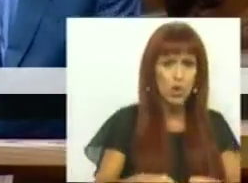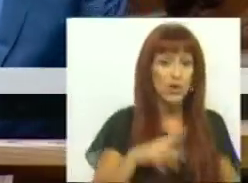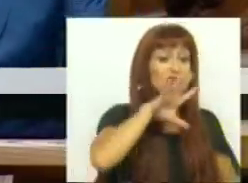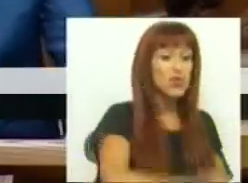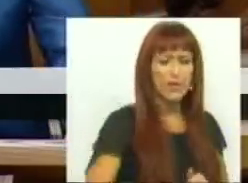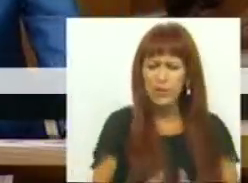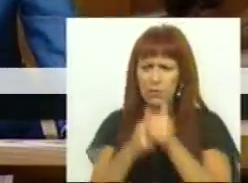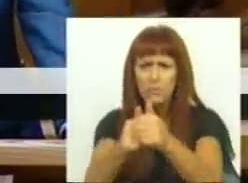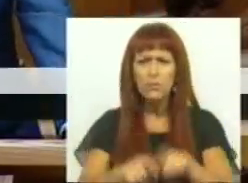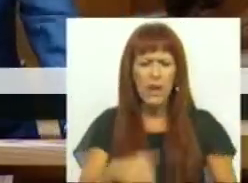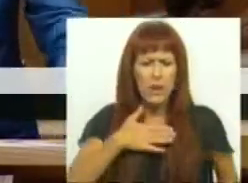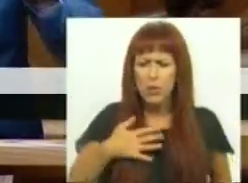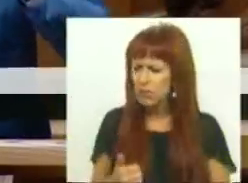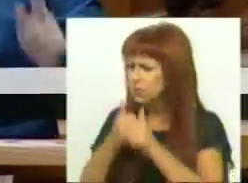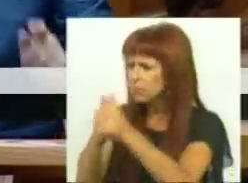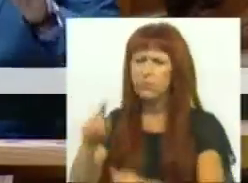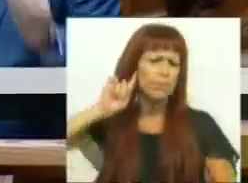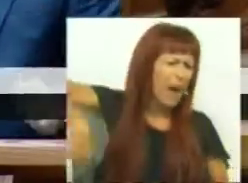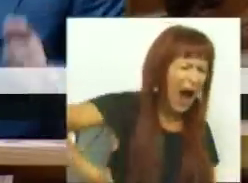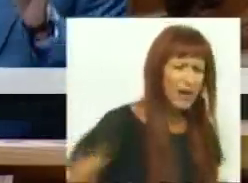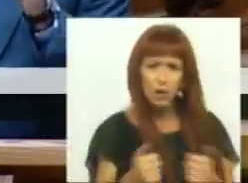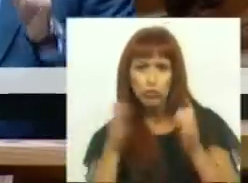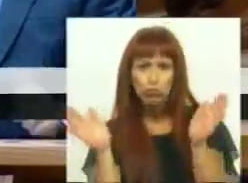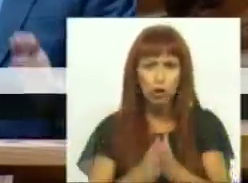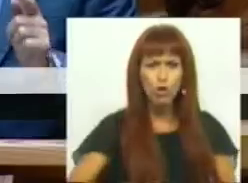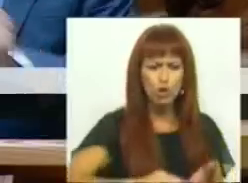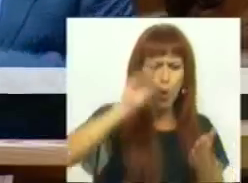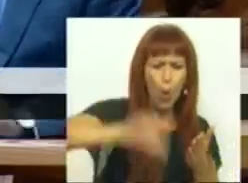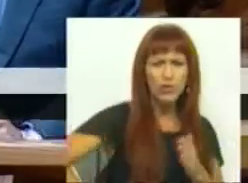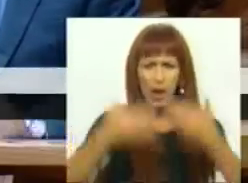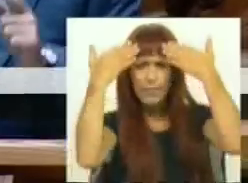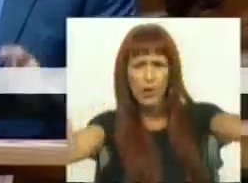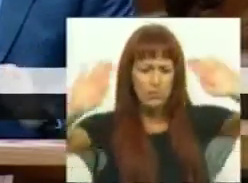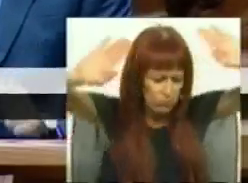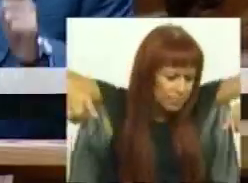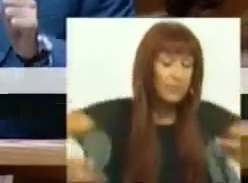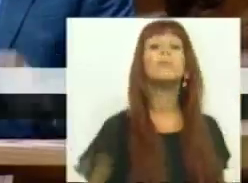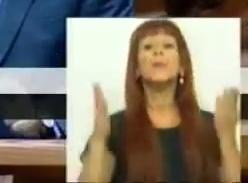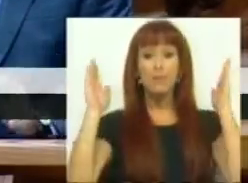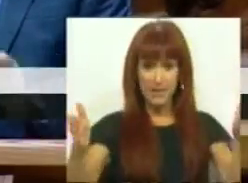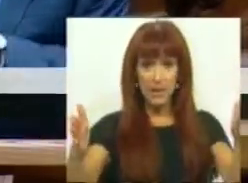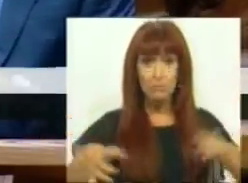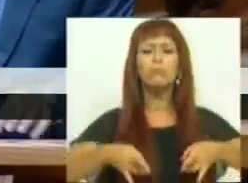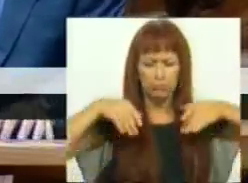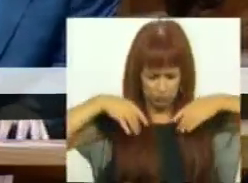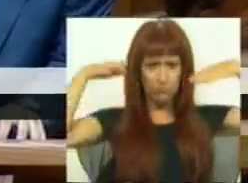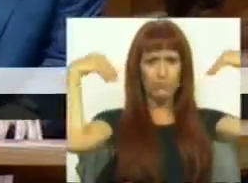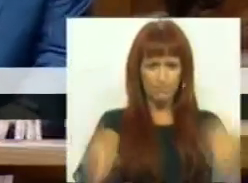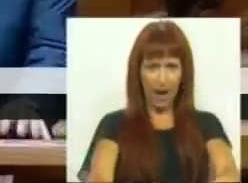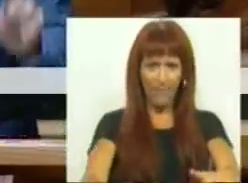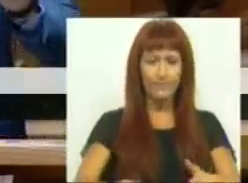filhos, vão atrás da saúde. Violaram todos os contratos democráticos. merecem ser